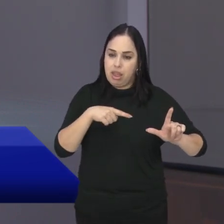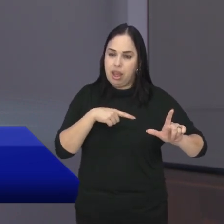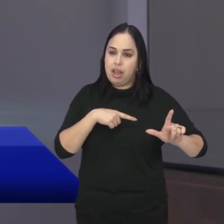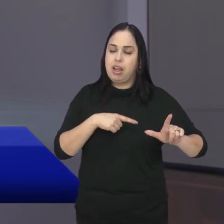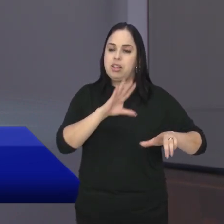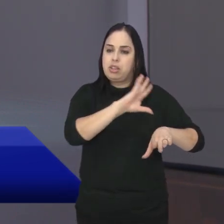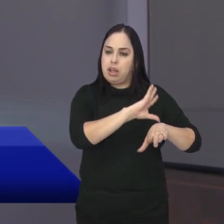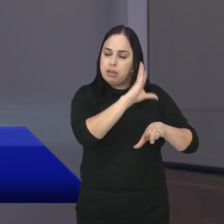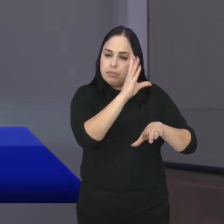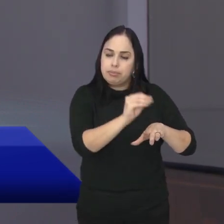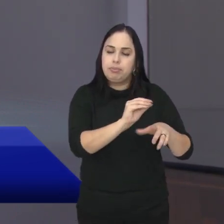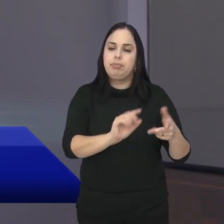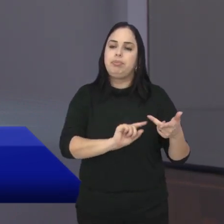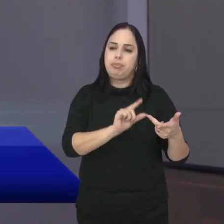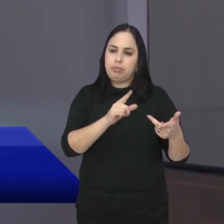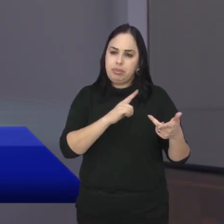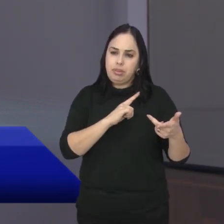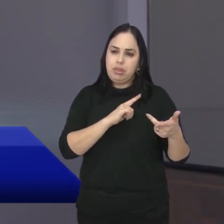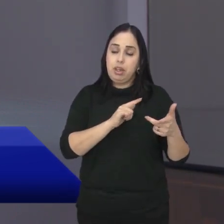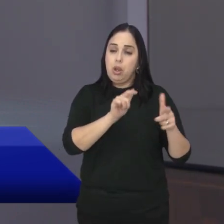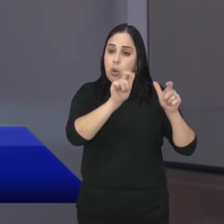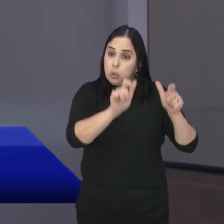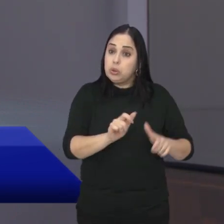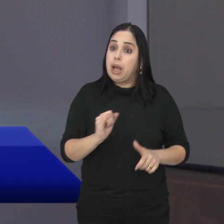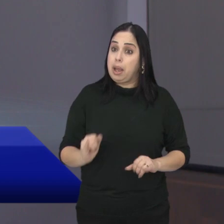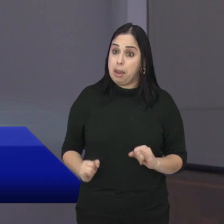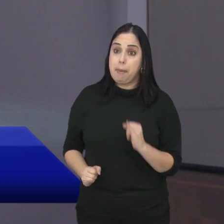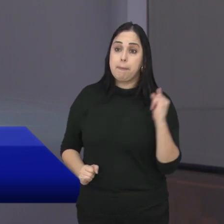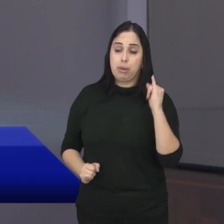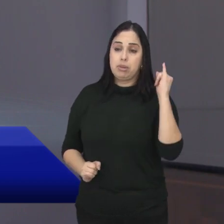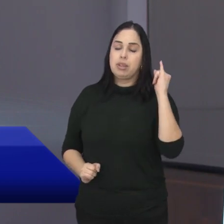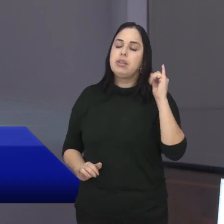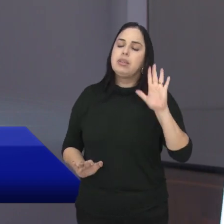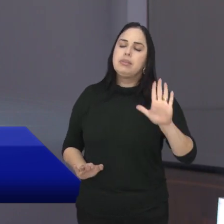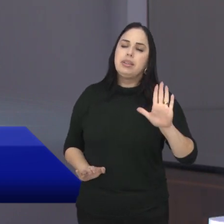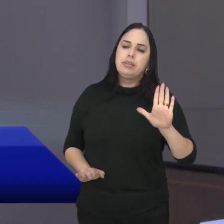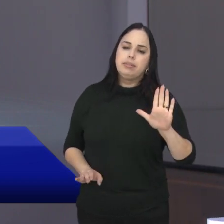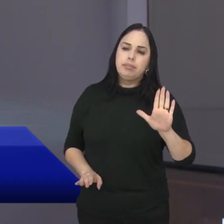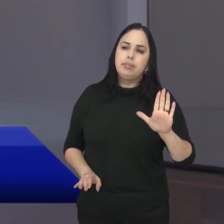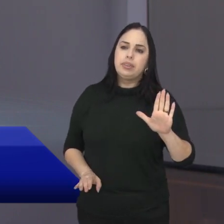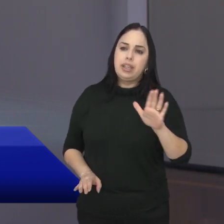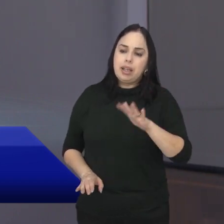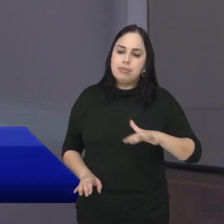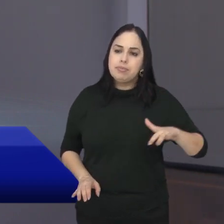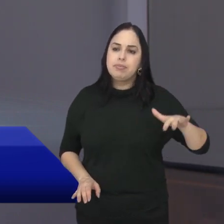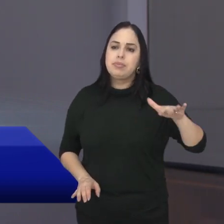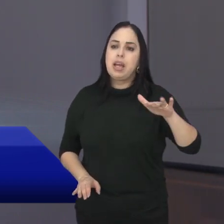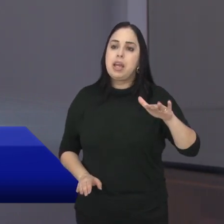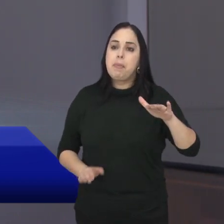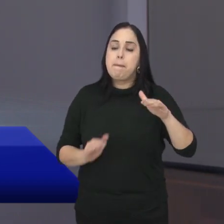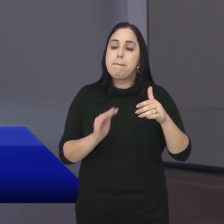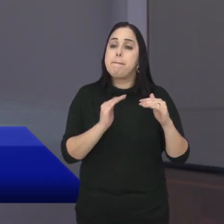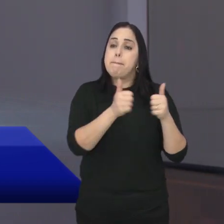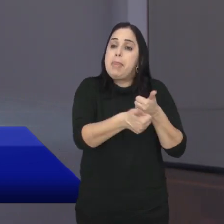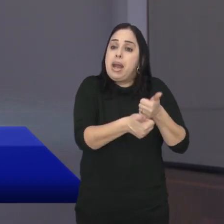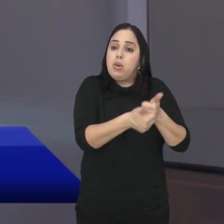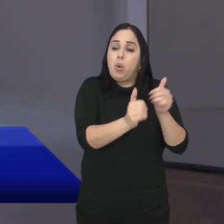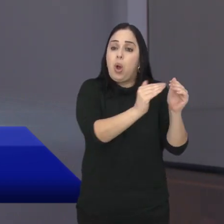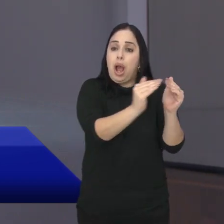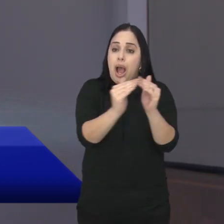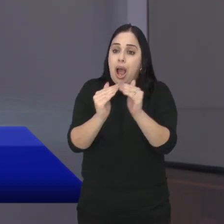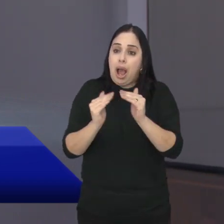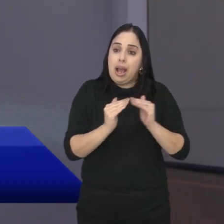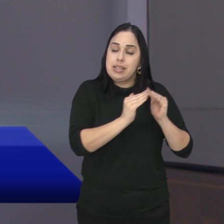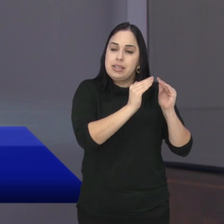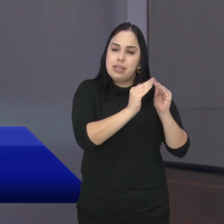vários locais, como o Parque Tecnológico, enfim, locais importantes para a cidade, mas também tem uma densidade residencial